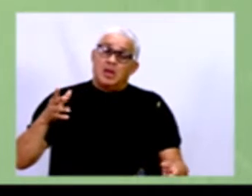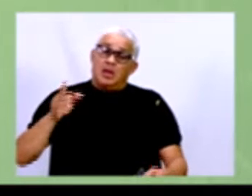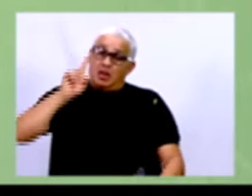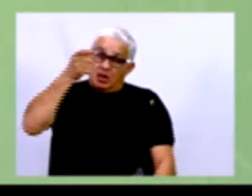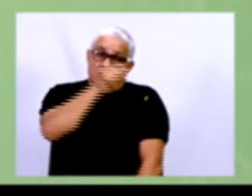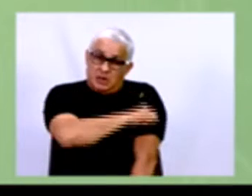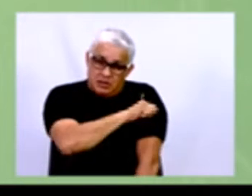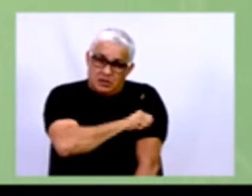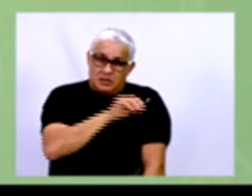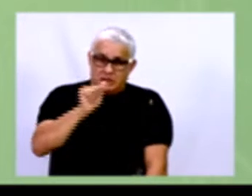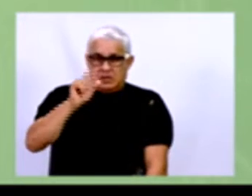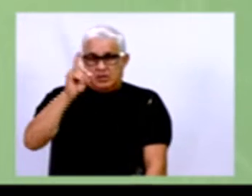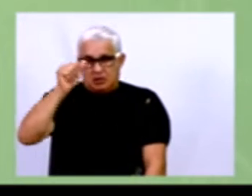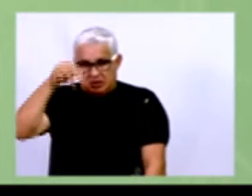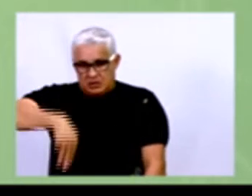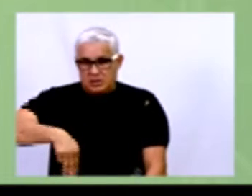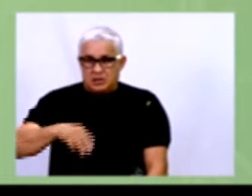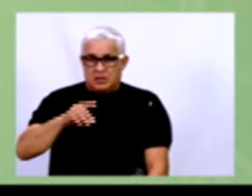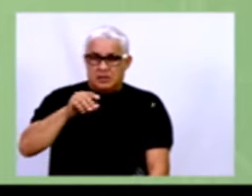que o Ricardo vai